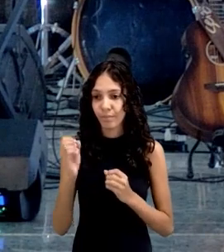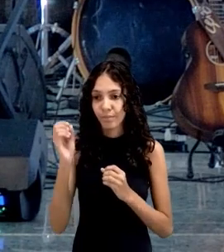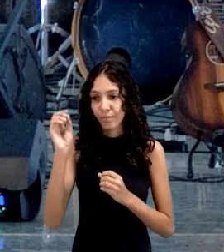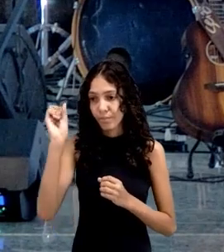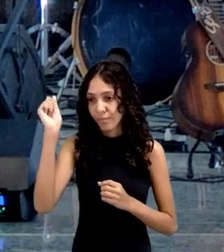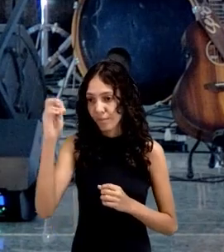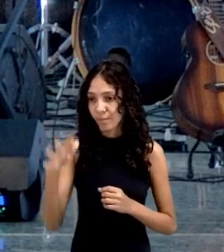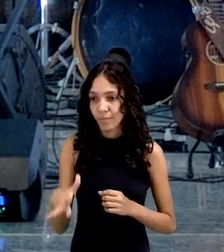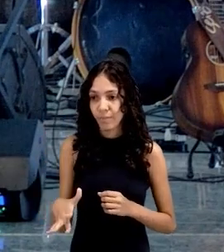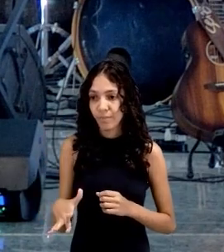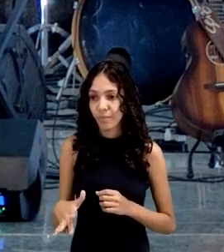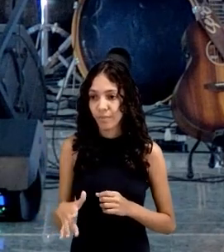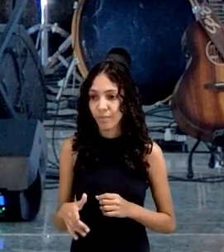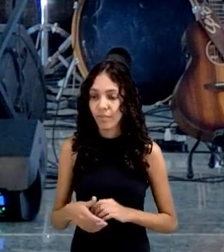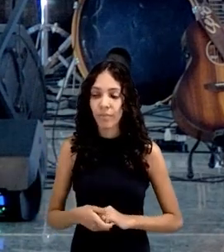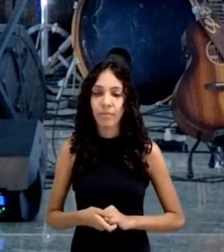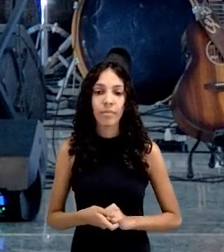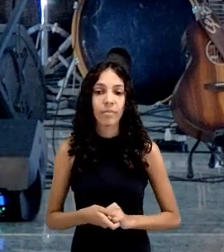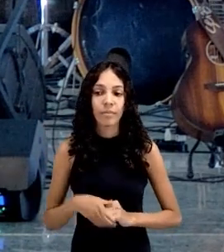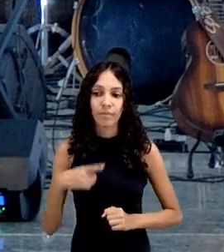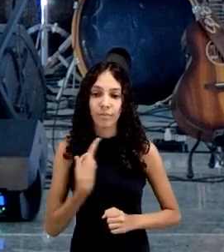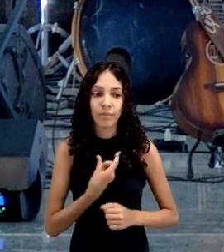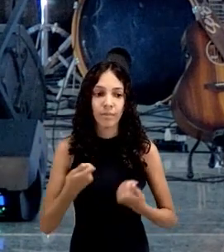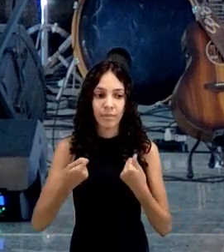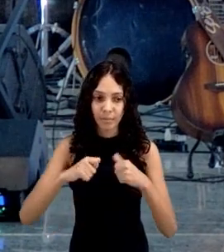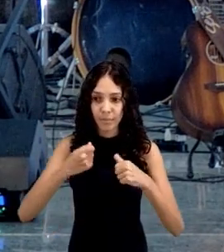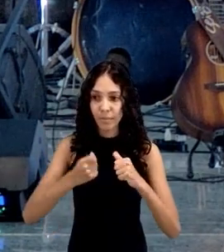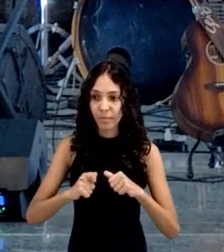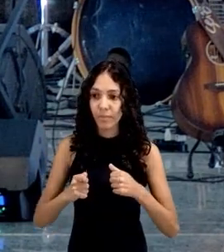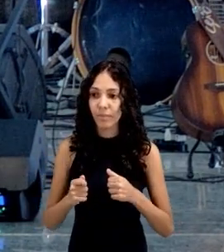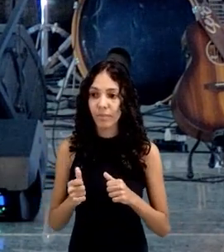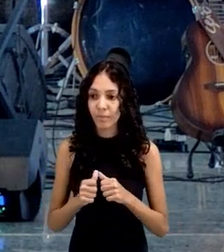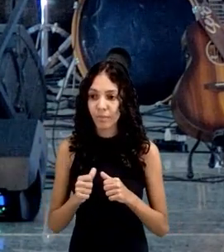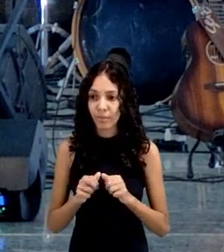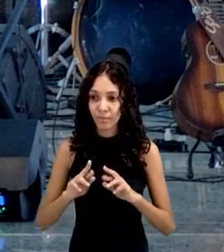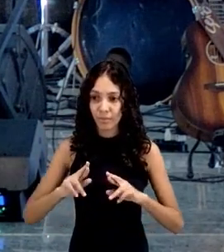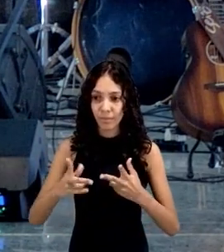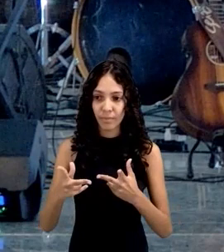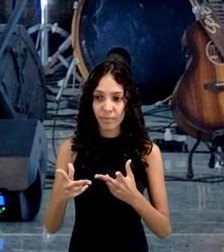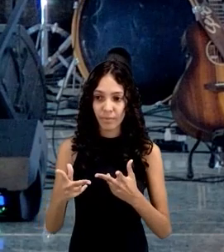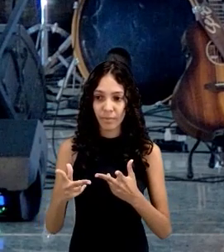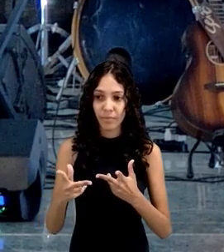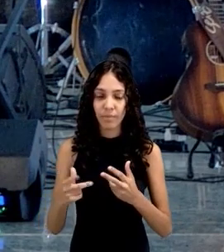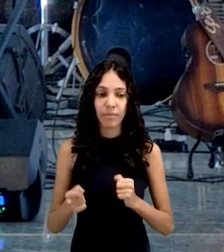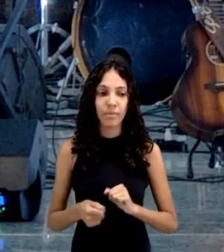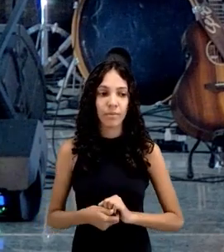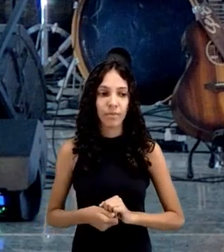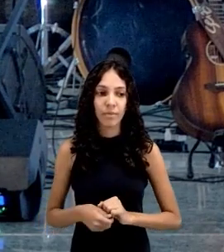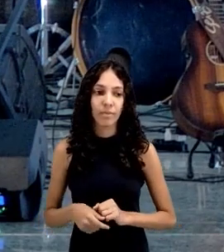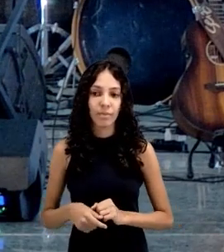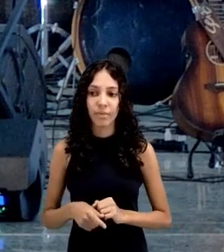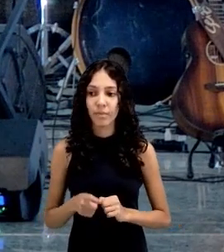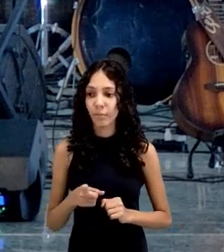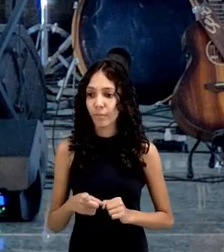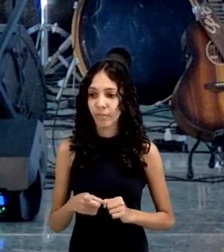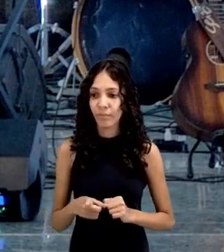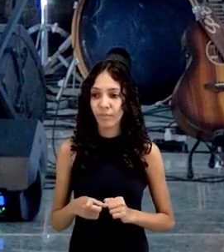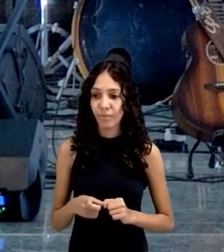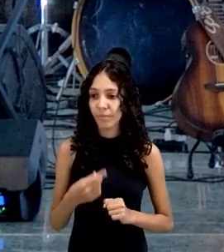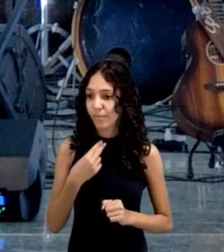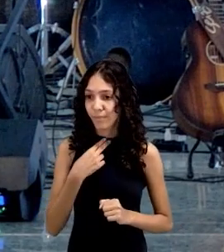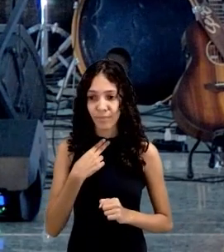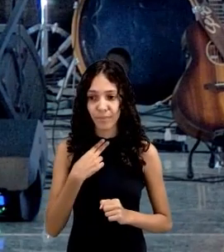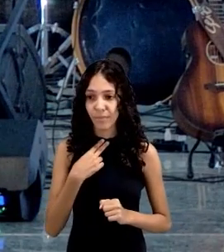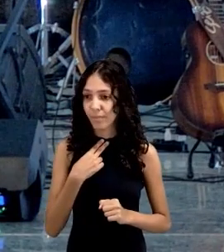E tem um alerta aqui: se você não consegue ser esse elemento que promove a diferença na vida das pessoas, você vai servir para